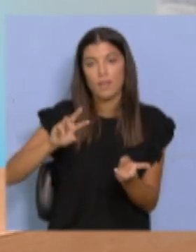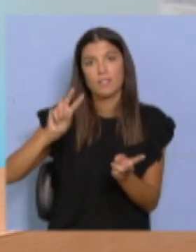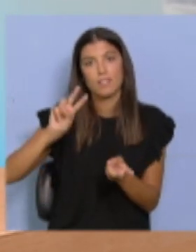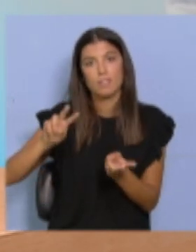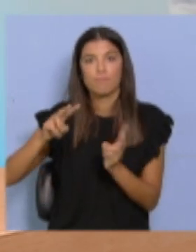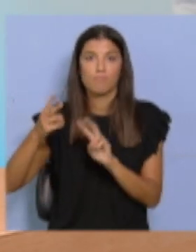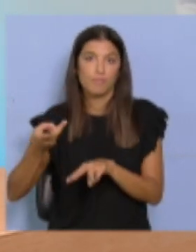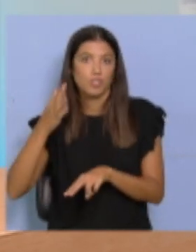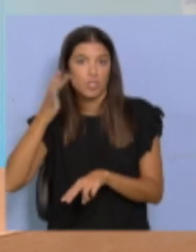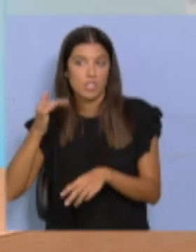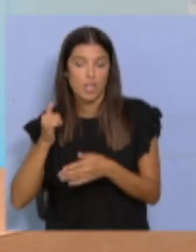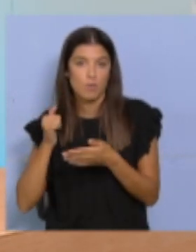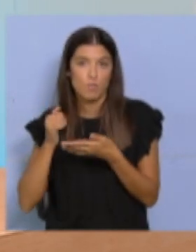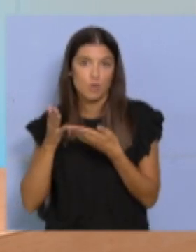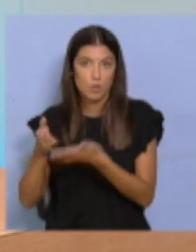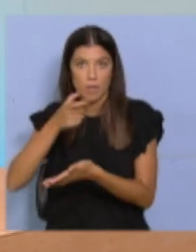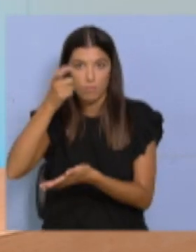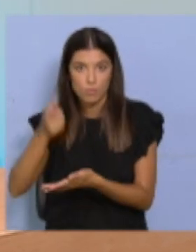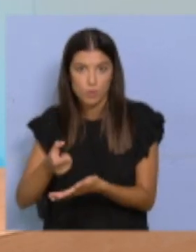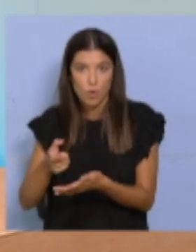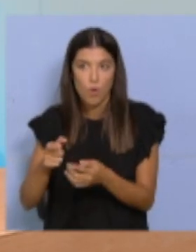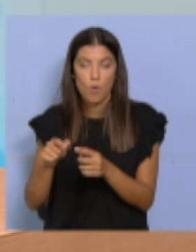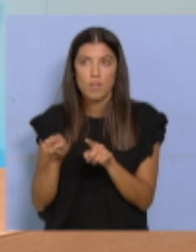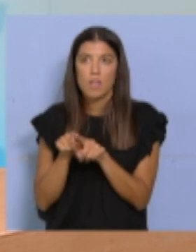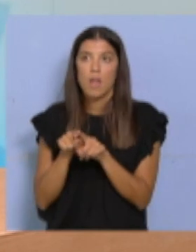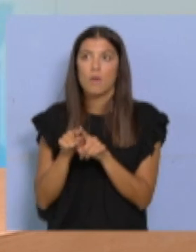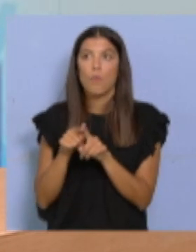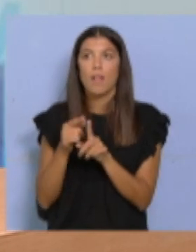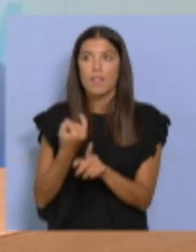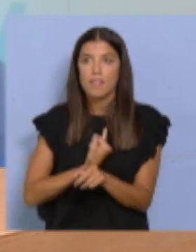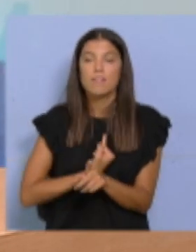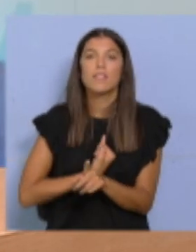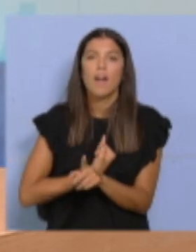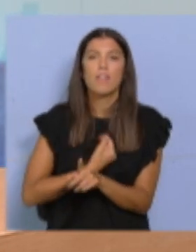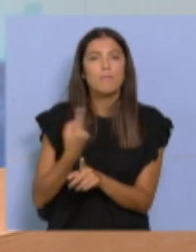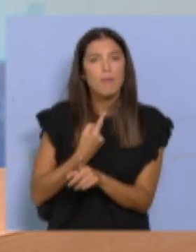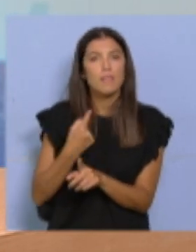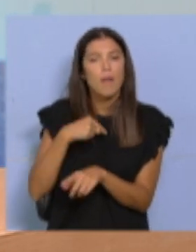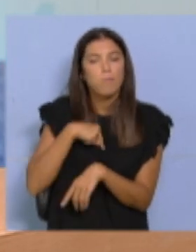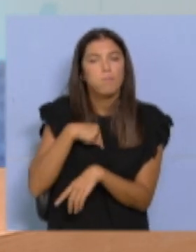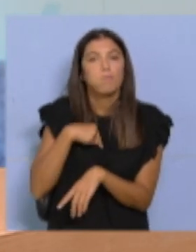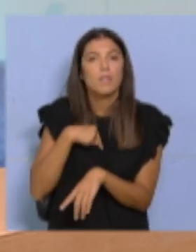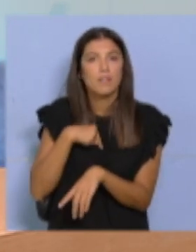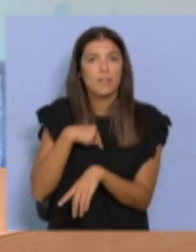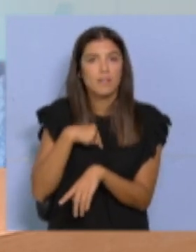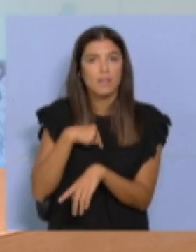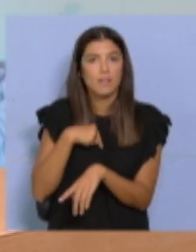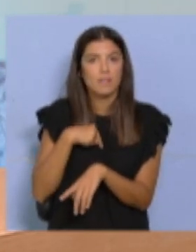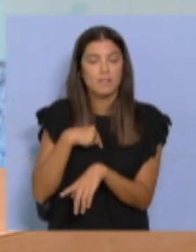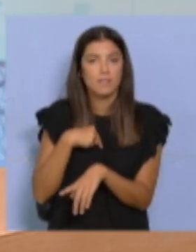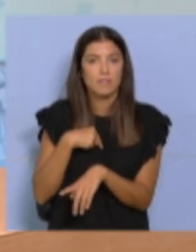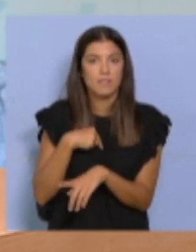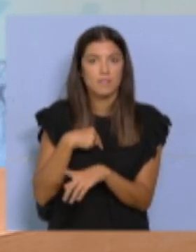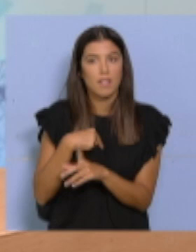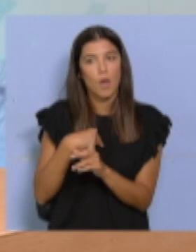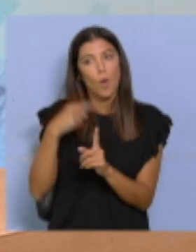ou irmãs, mas deve ser característico, específico daquilo que é o ser cristão. Está no nosso ADN, está na nossa razão